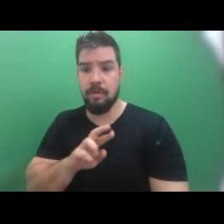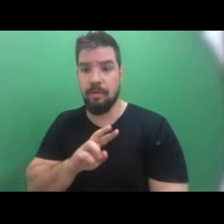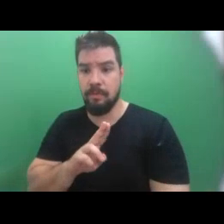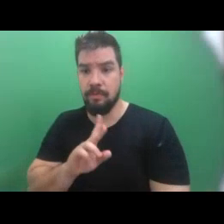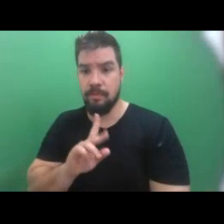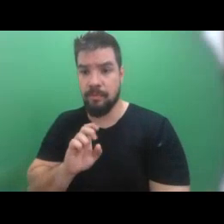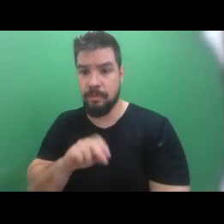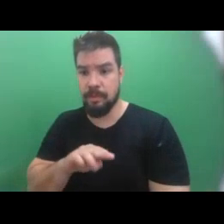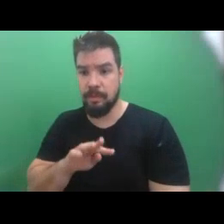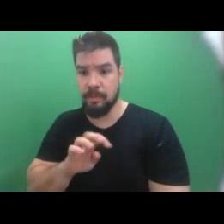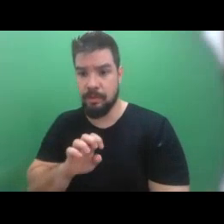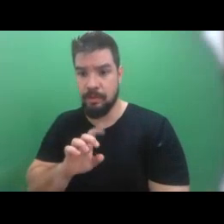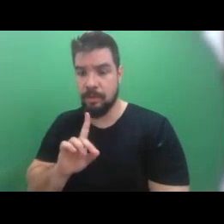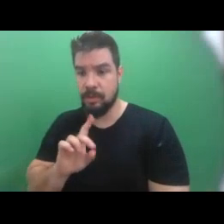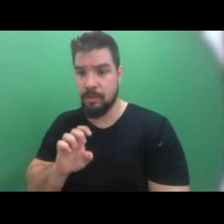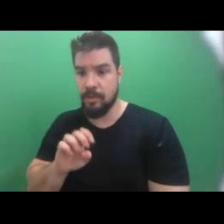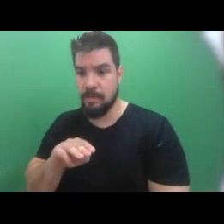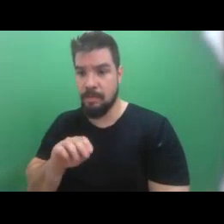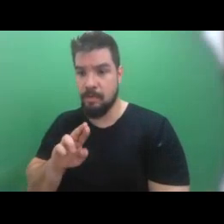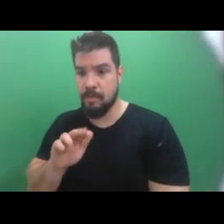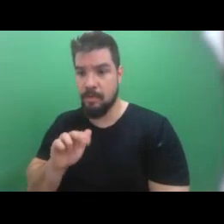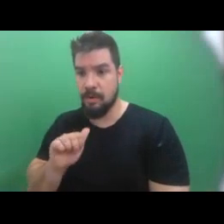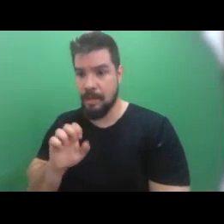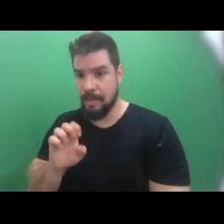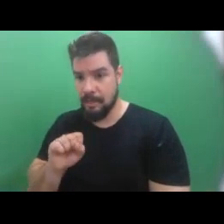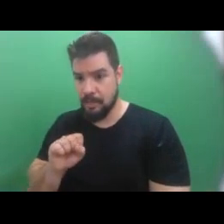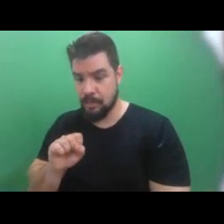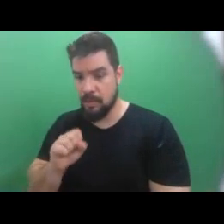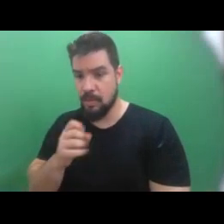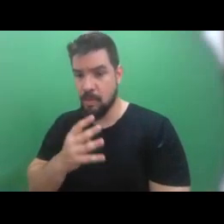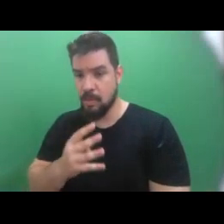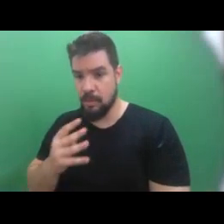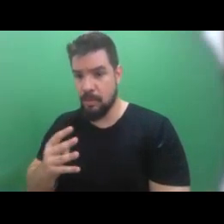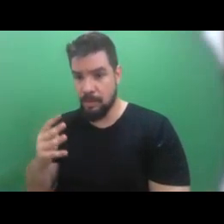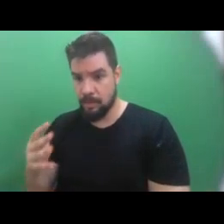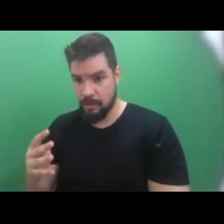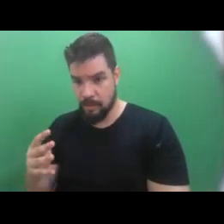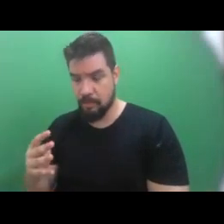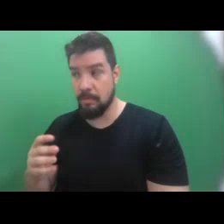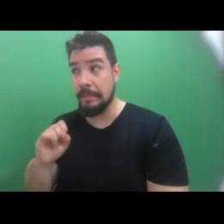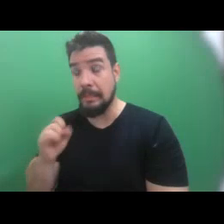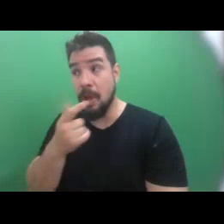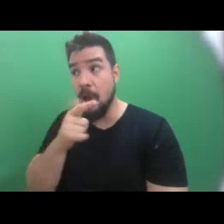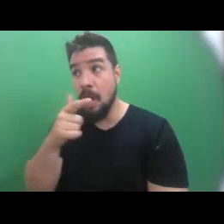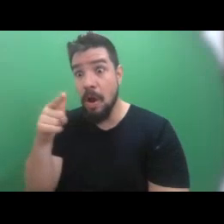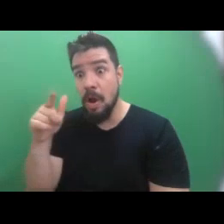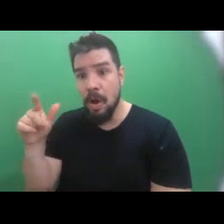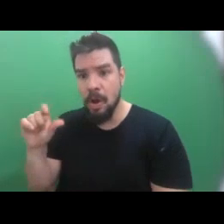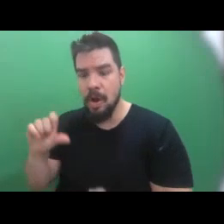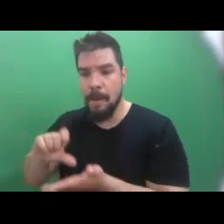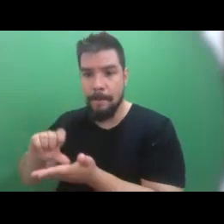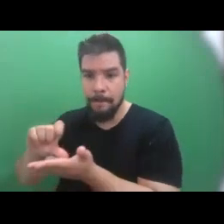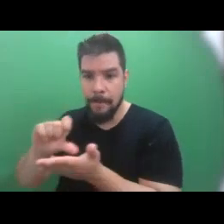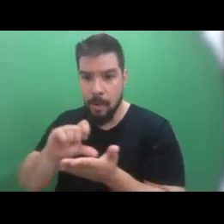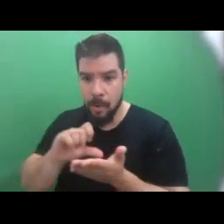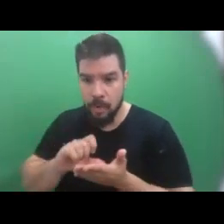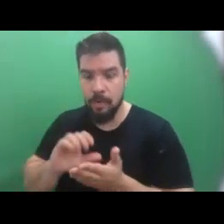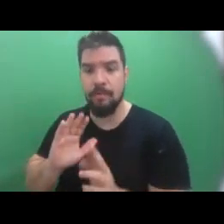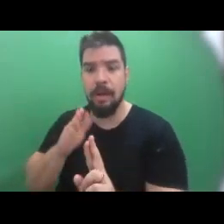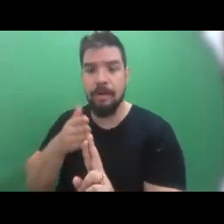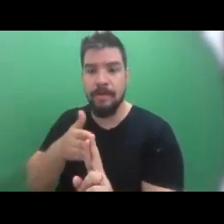Jardim. Agora, quem é de Ok. outros polos vai para o polo de referência. Eu